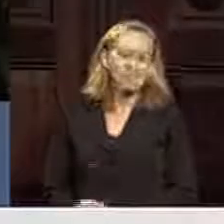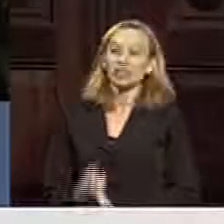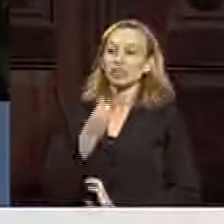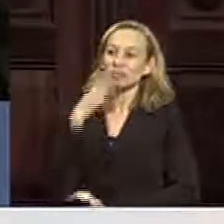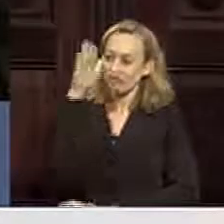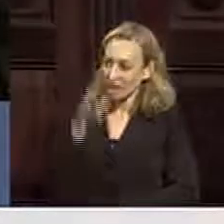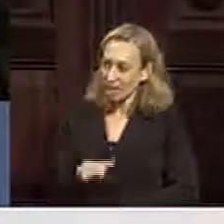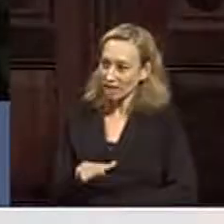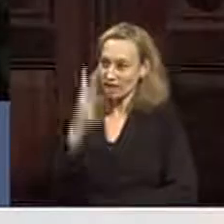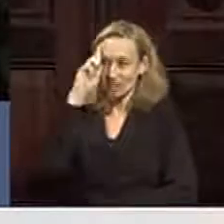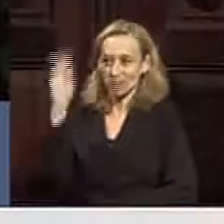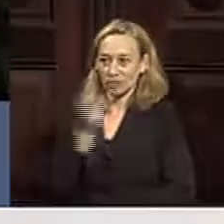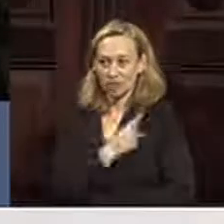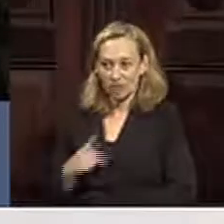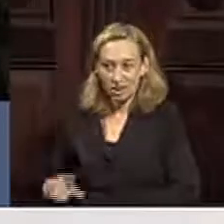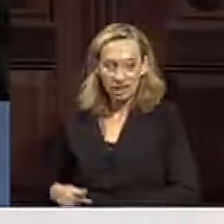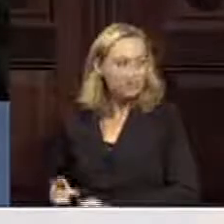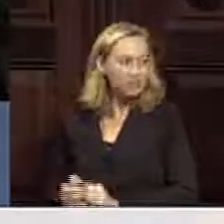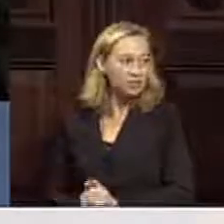Boa tarde, senhora presidenta.